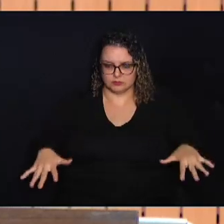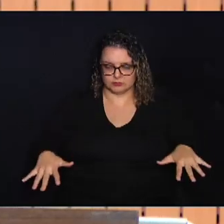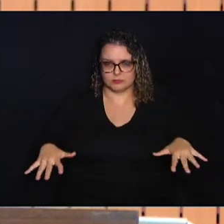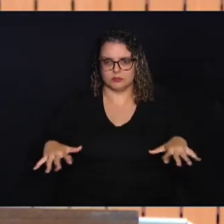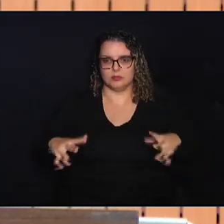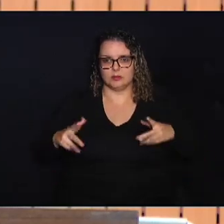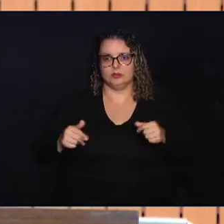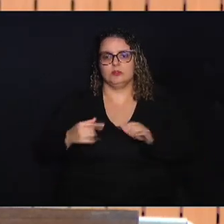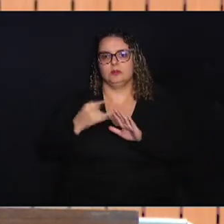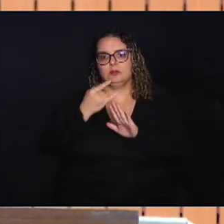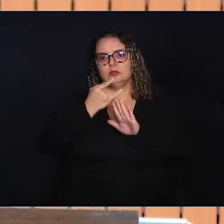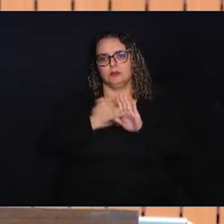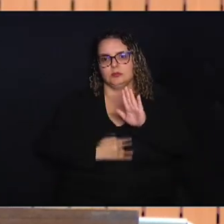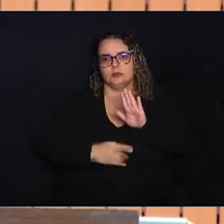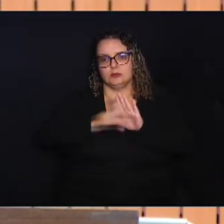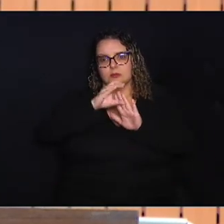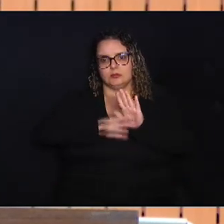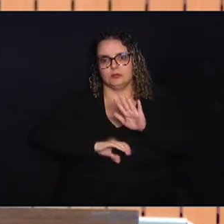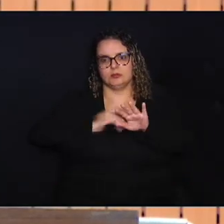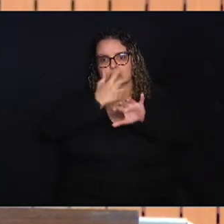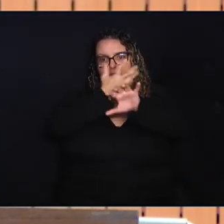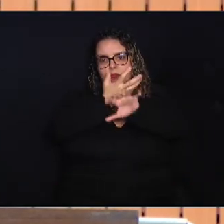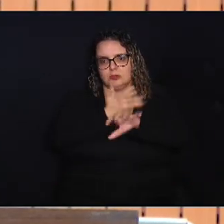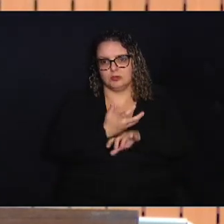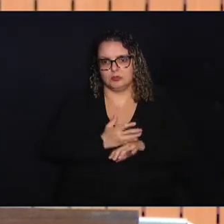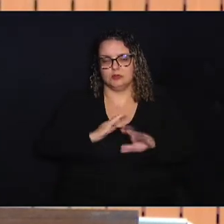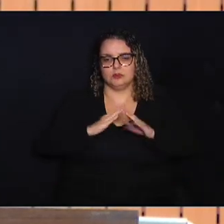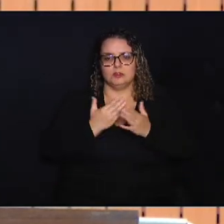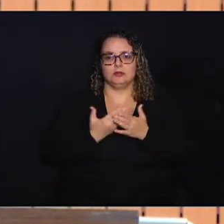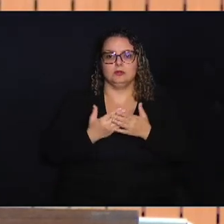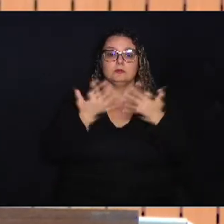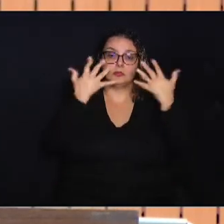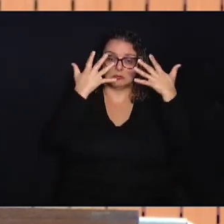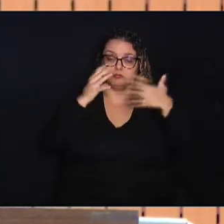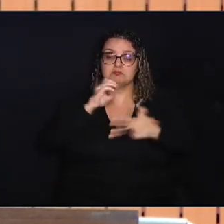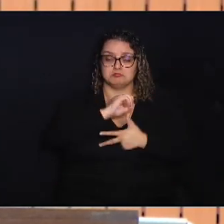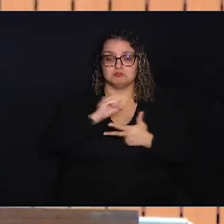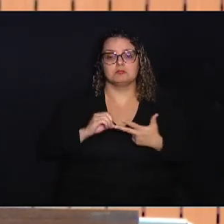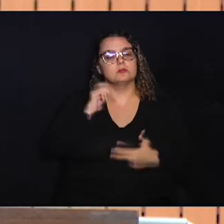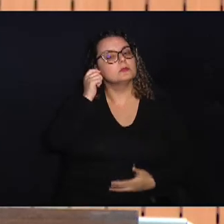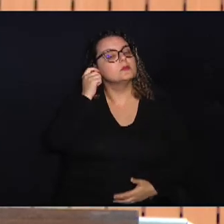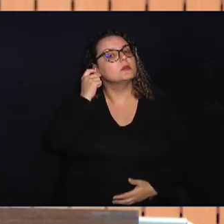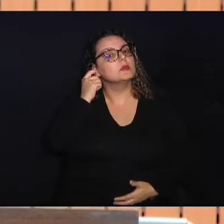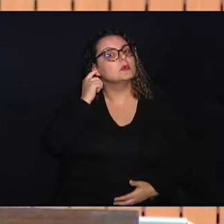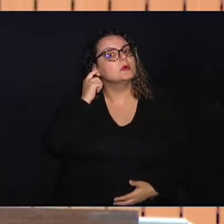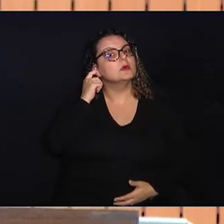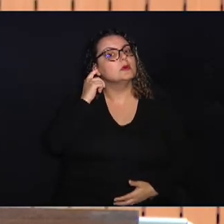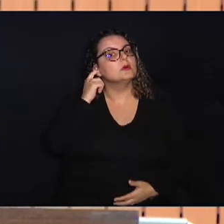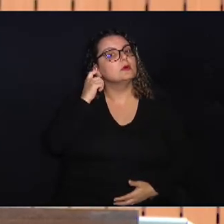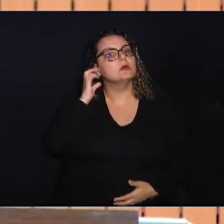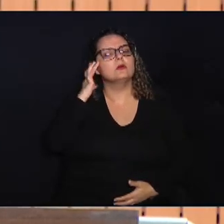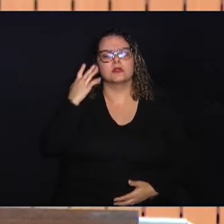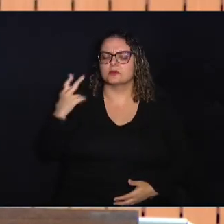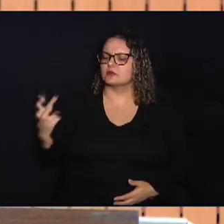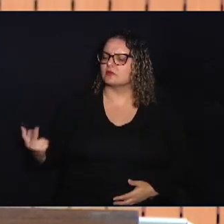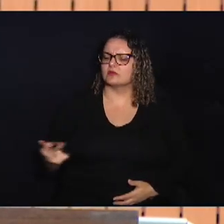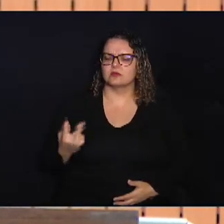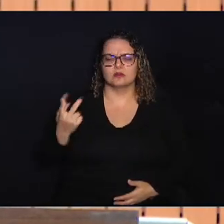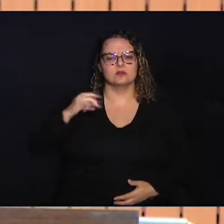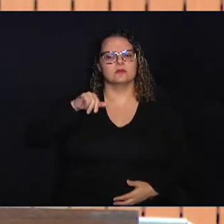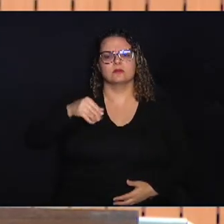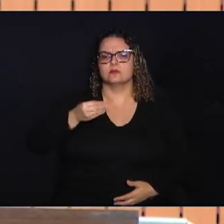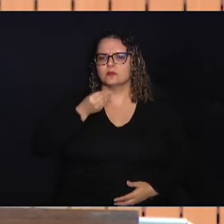todo o currículo escolar. Quero parabenizar o Enem, eu acho que foi valoroso, foi muito